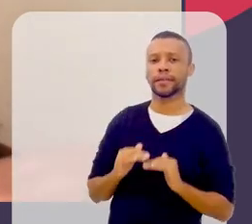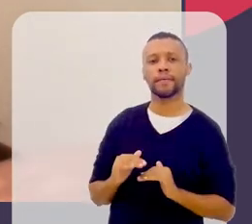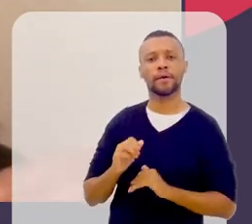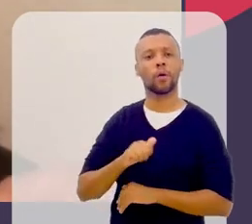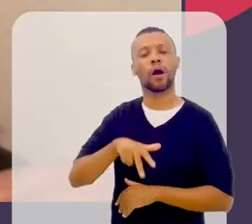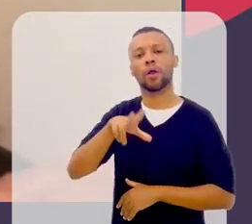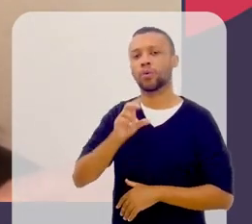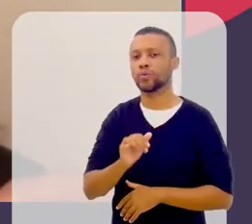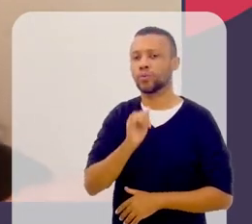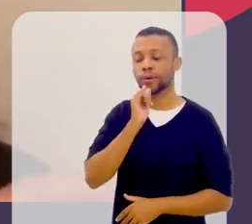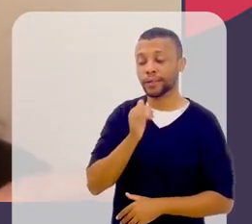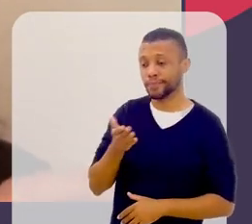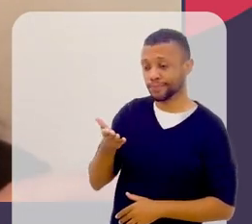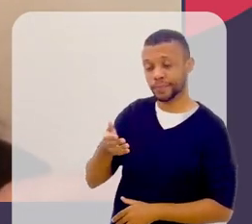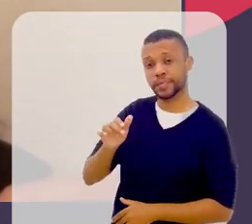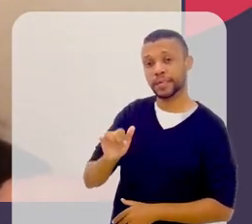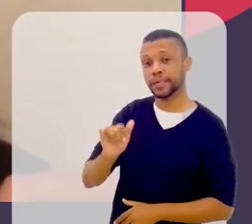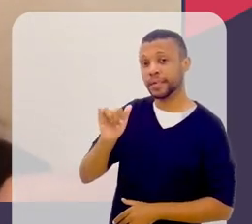imagina, a Yasmin